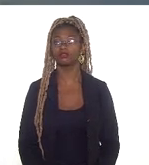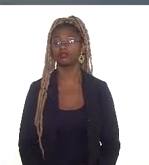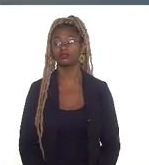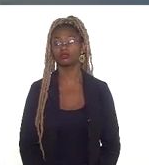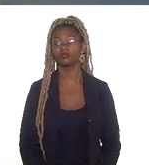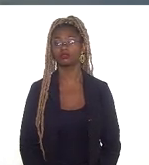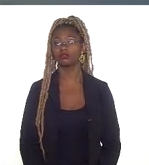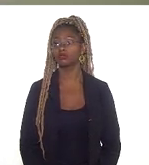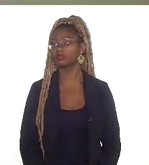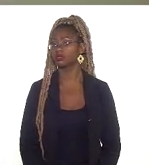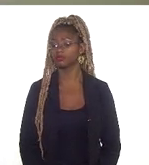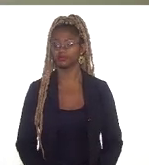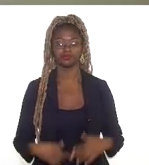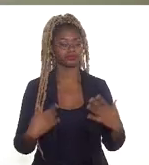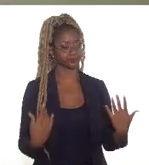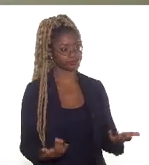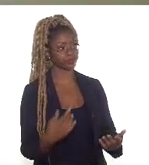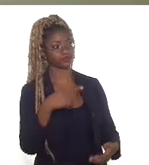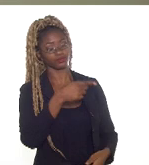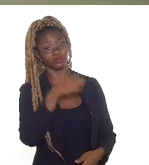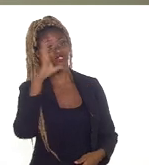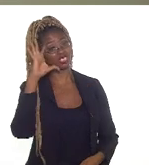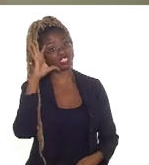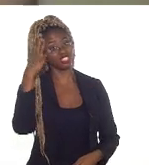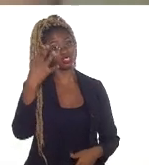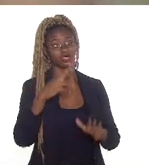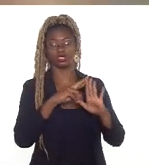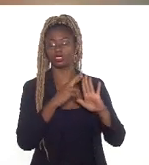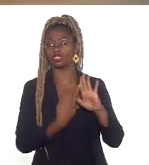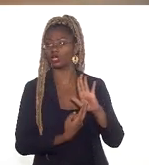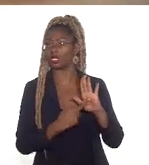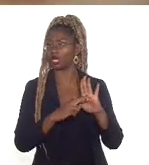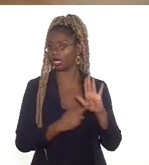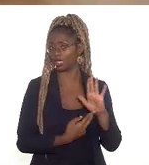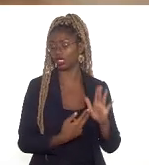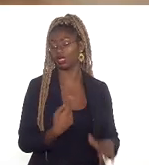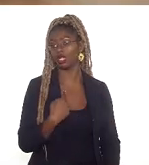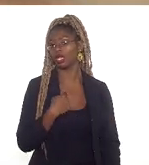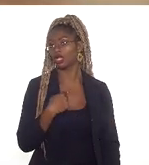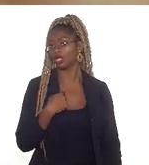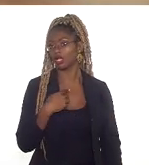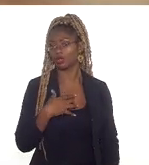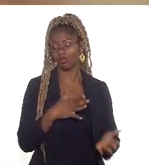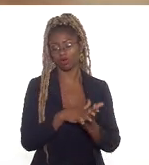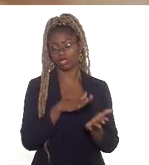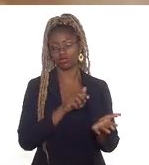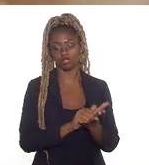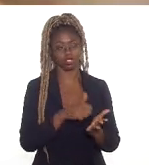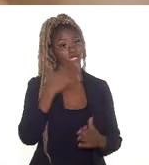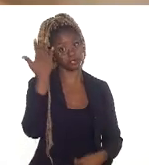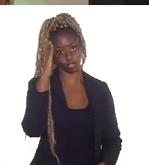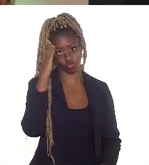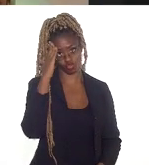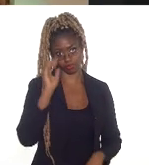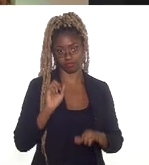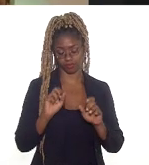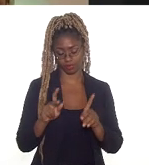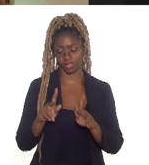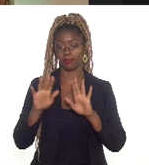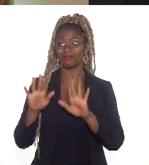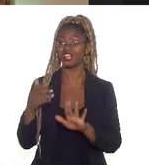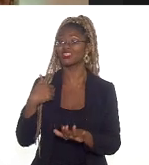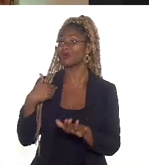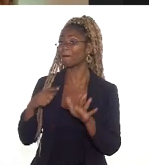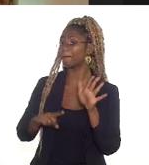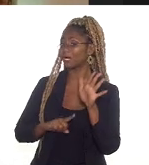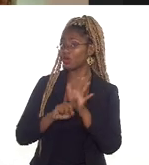Quanto à resolução e o regulamento, eu anotei e entendi. Mas a minha